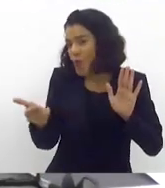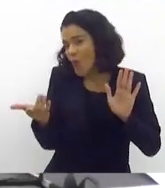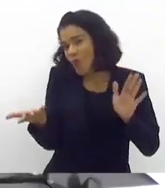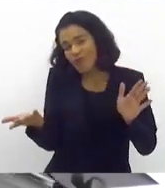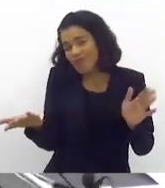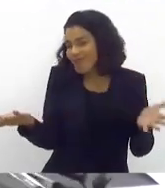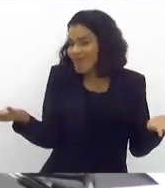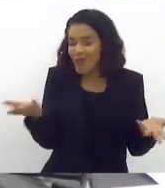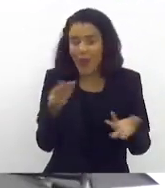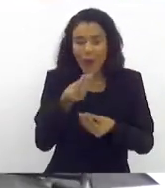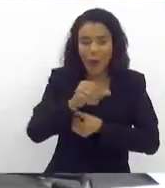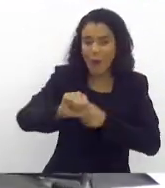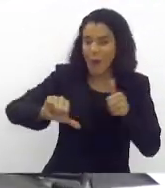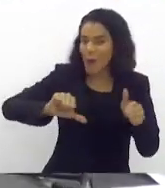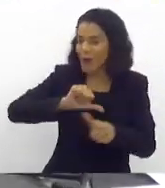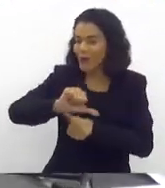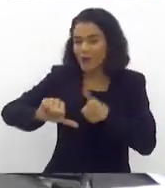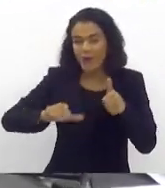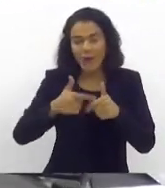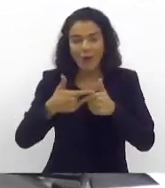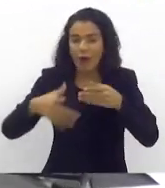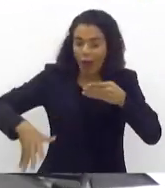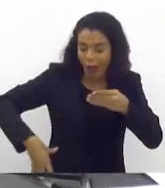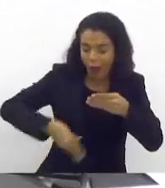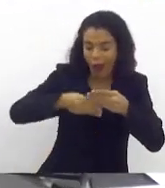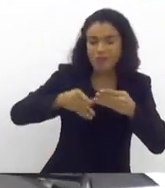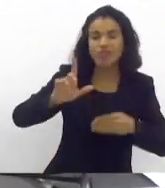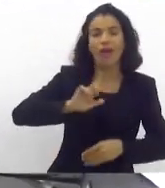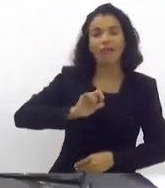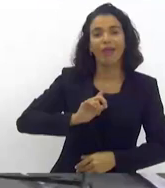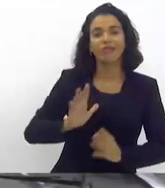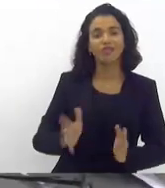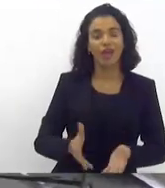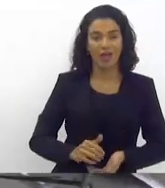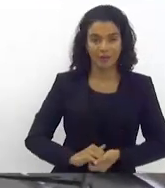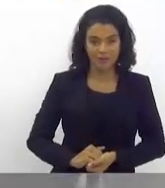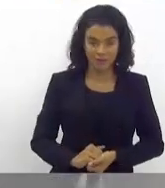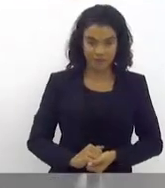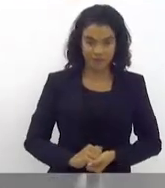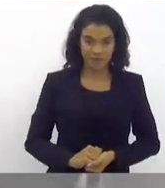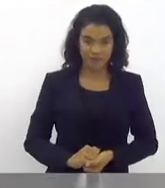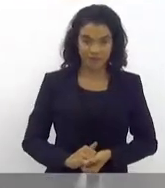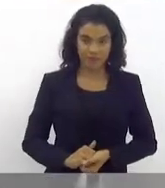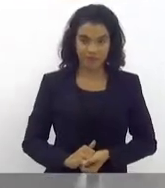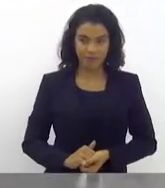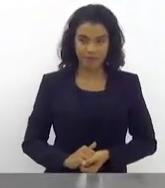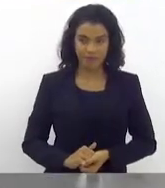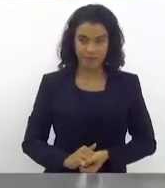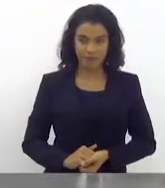tem como modificar, porque você queria acrescentar algo que já lá está. Bom observar isso também.